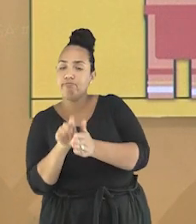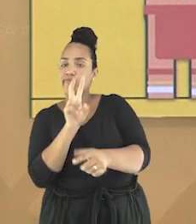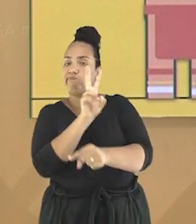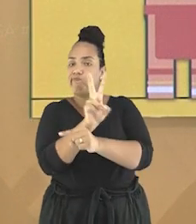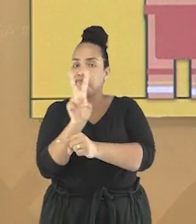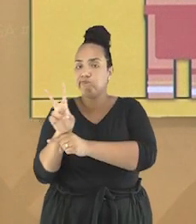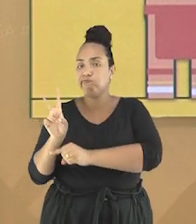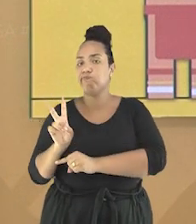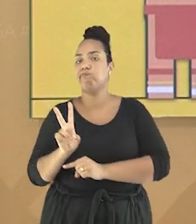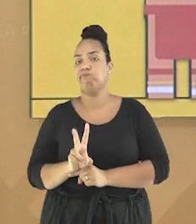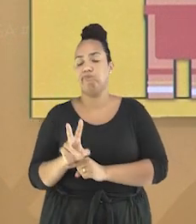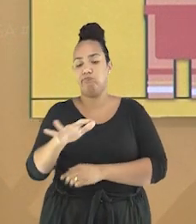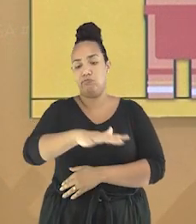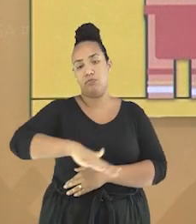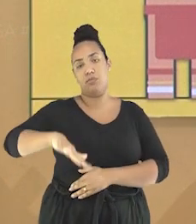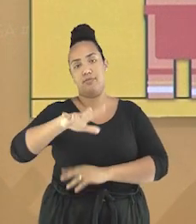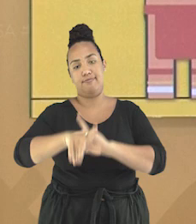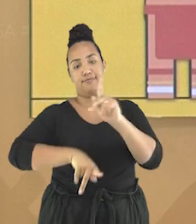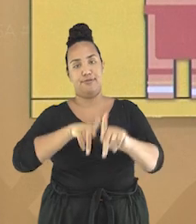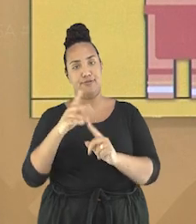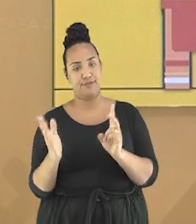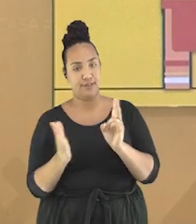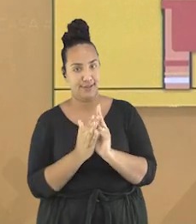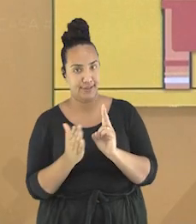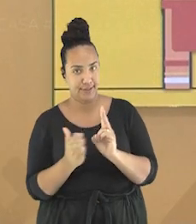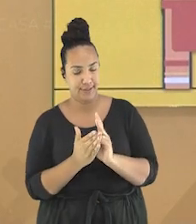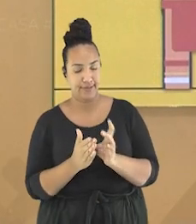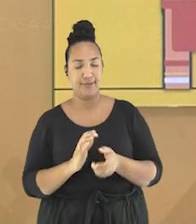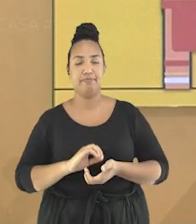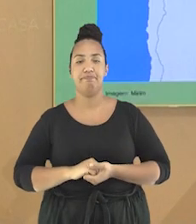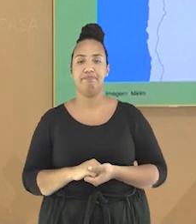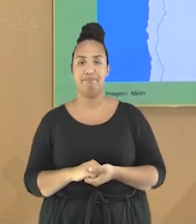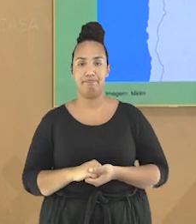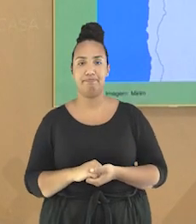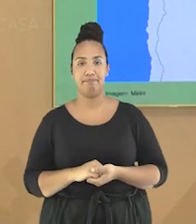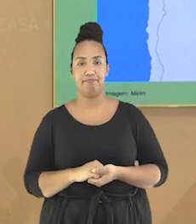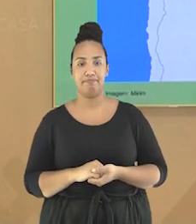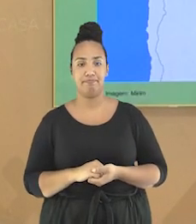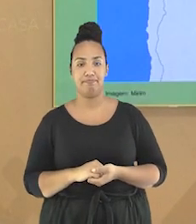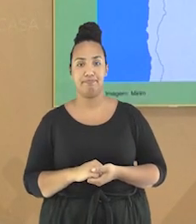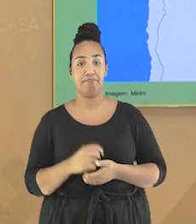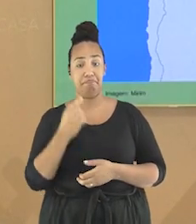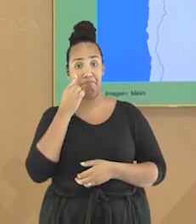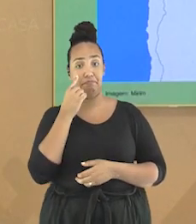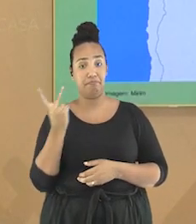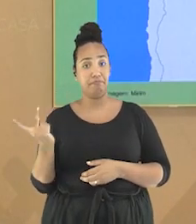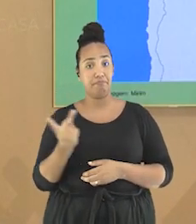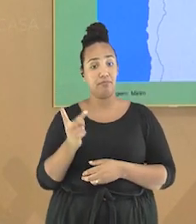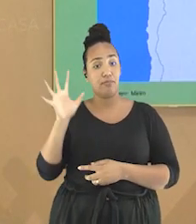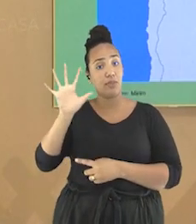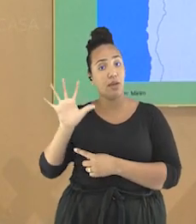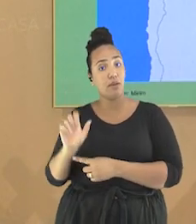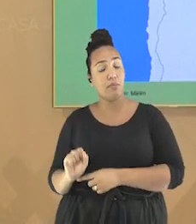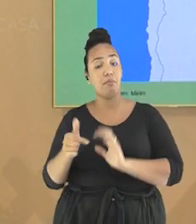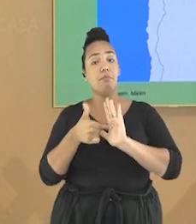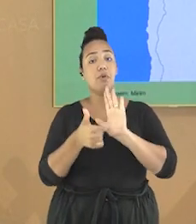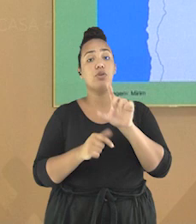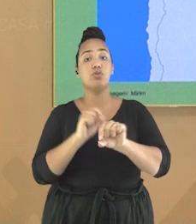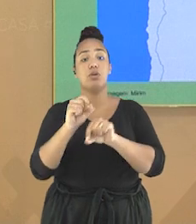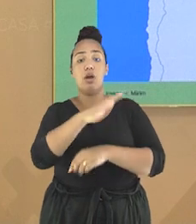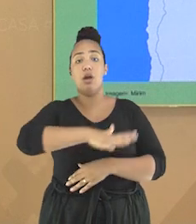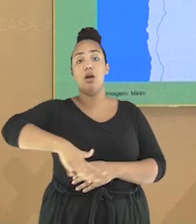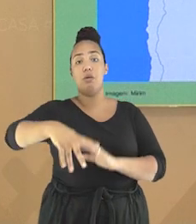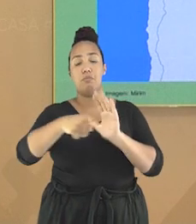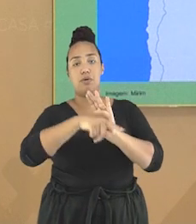e proteção das terras indígenas. Esses dois mapas mostram o território